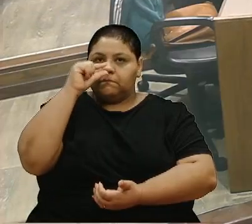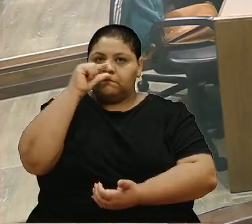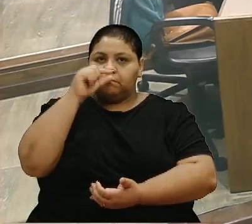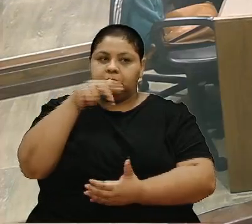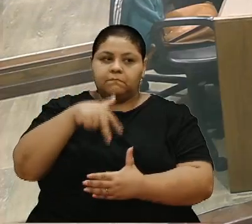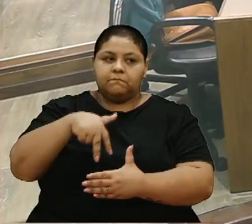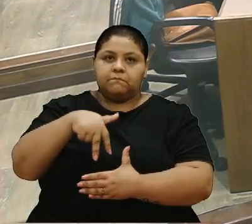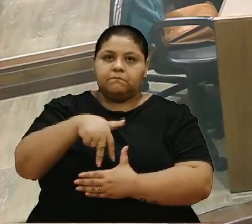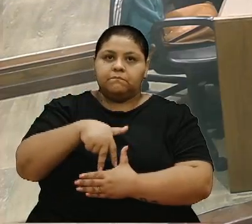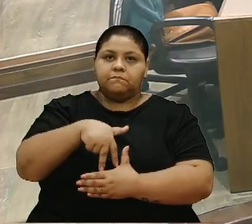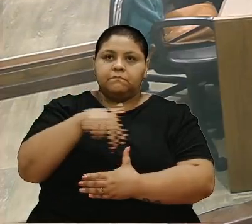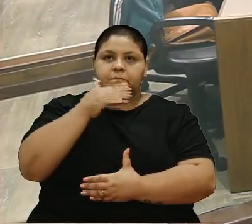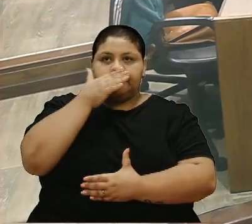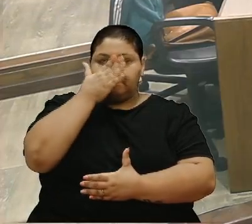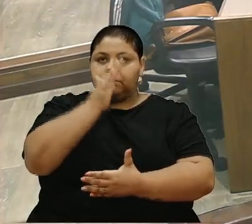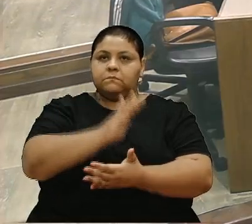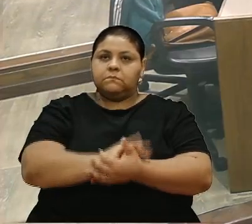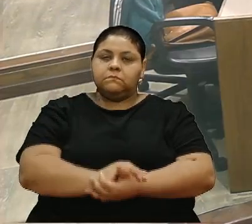tribuna.